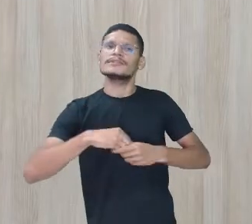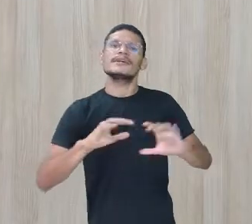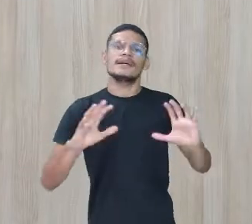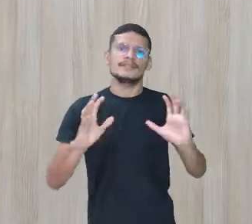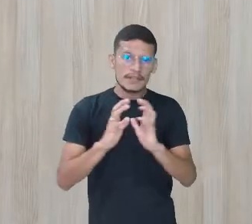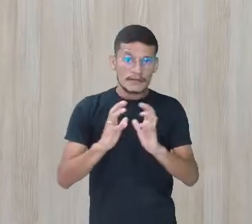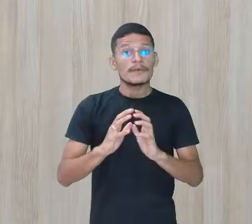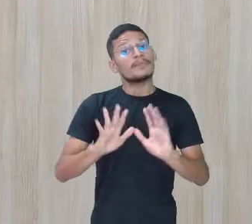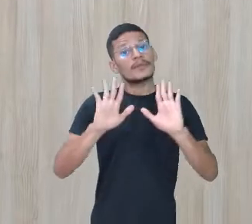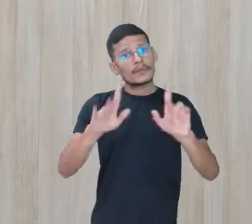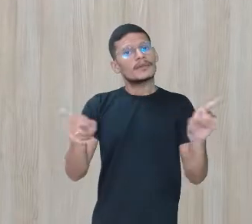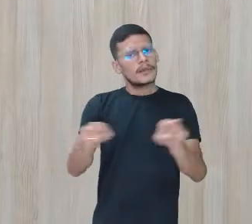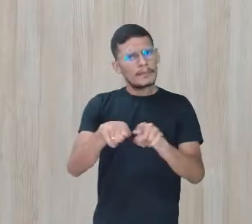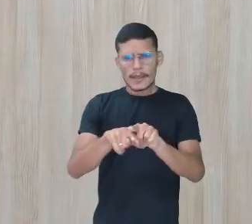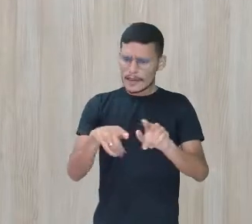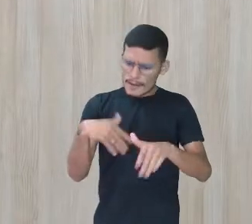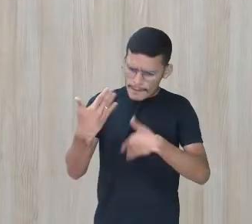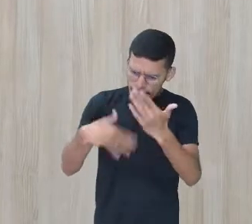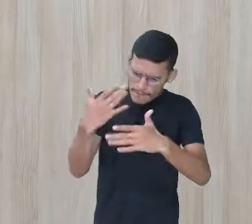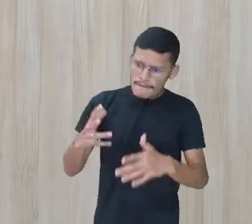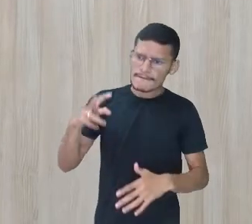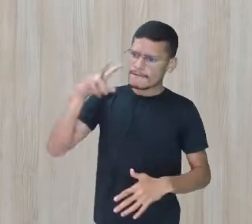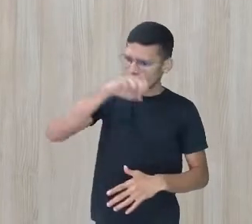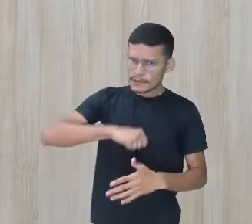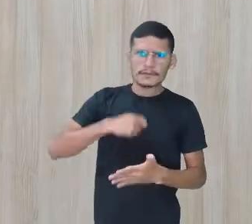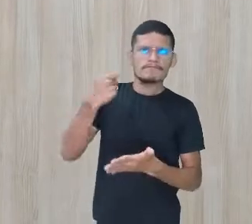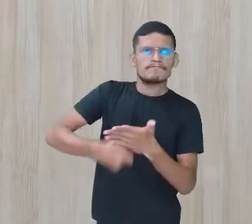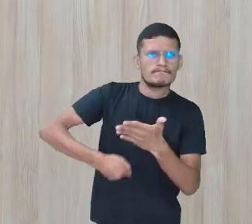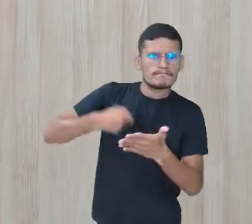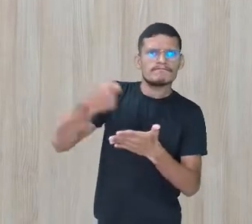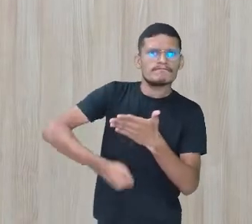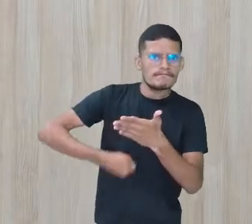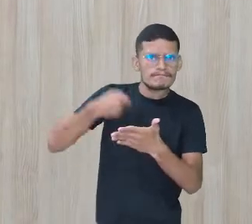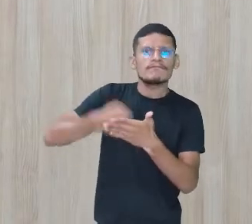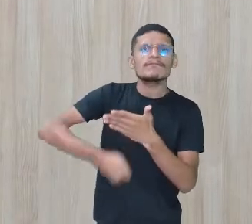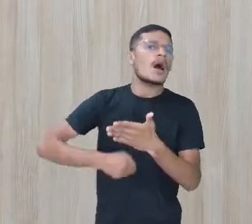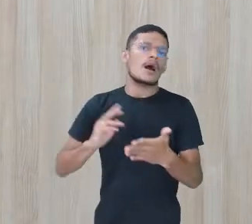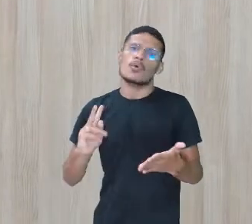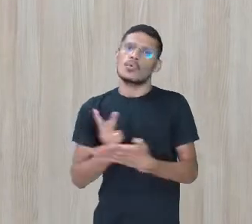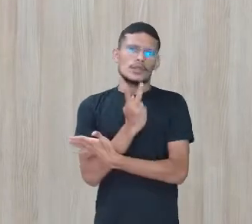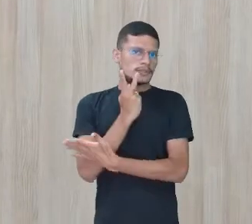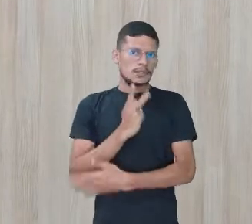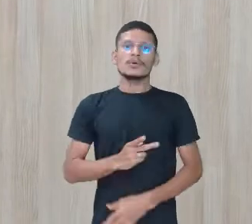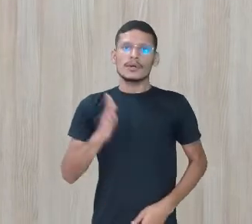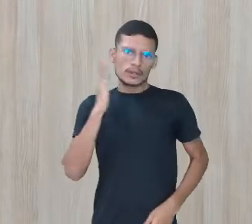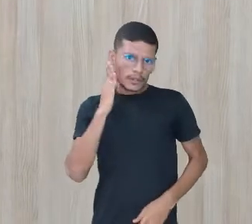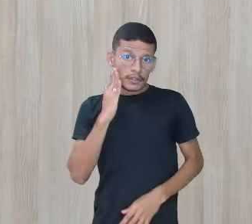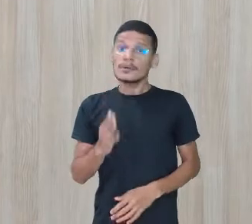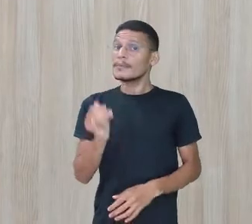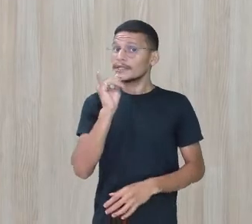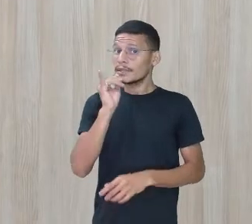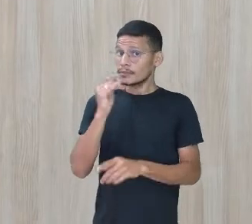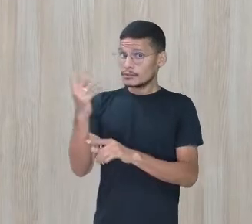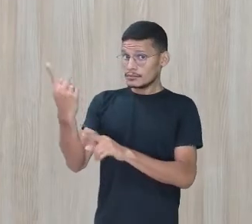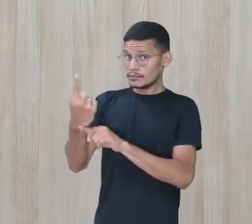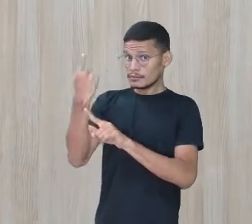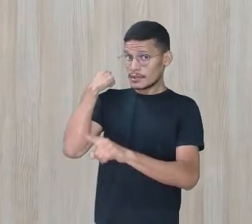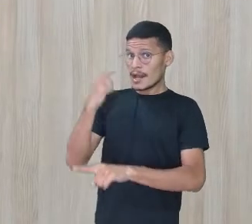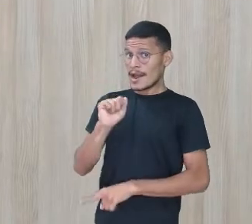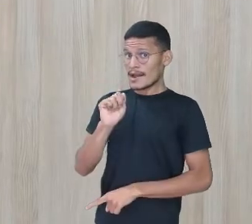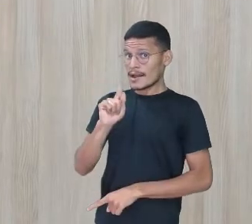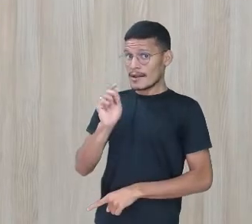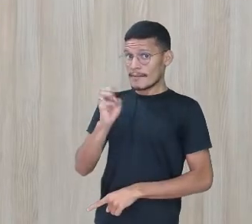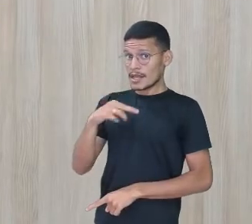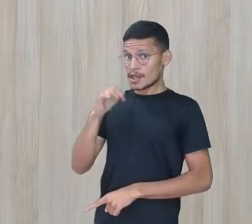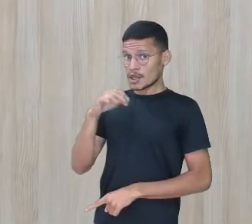que possa vencer as resistências que tanto existiam, né? Basta lembrar, por exemplo, que durante o governo do Agamenon Magalhães,